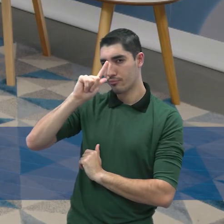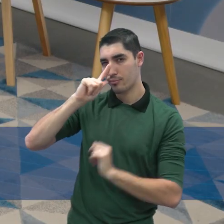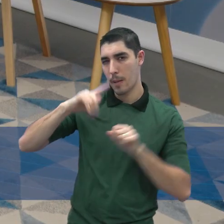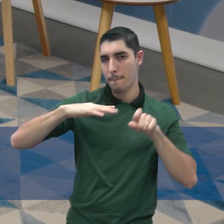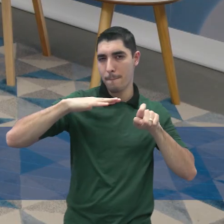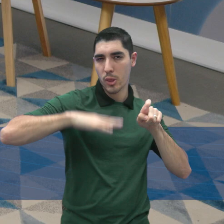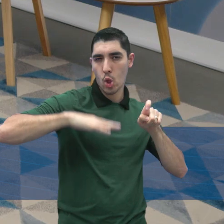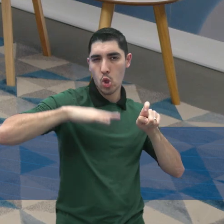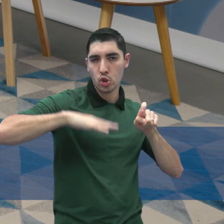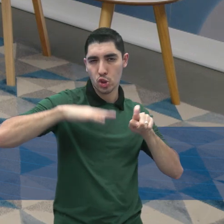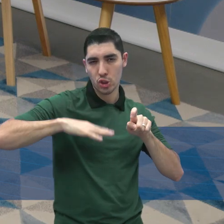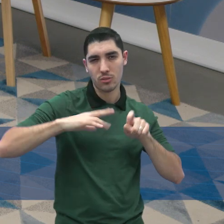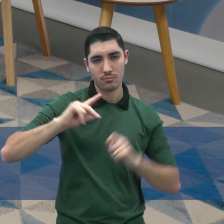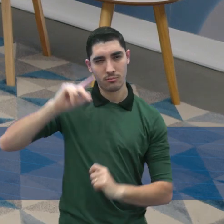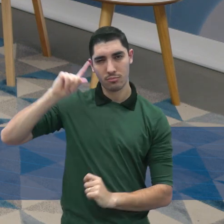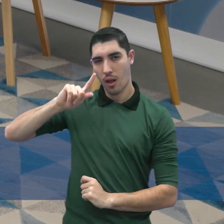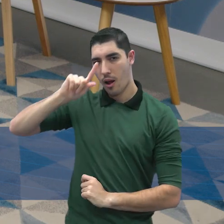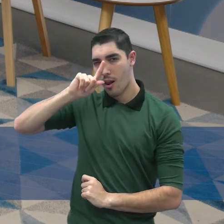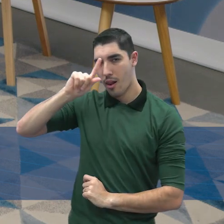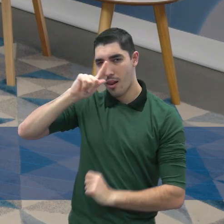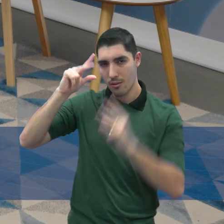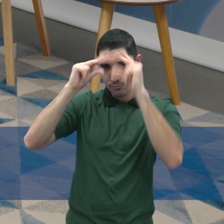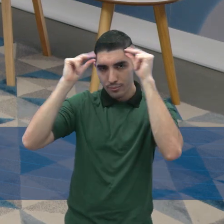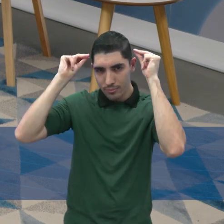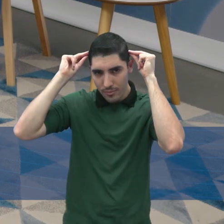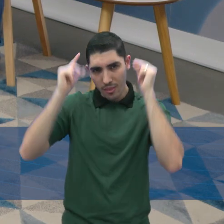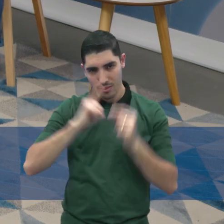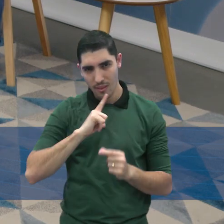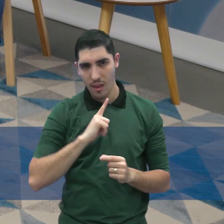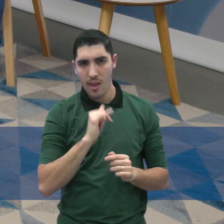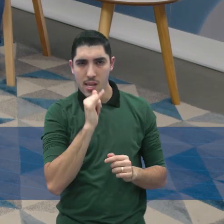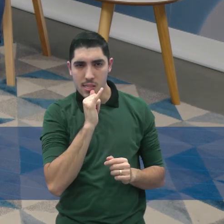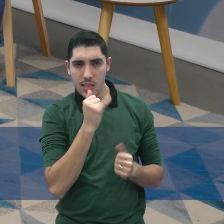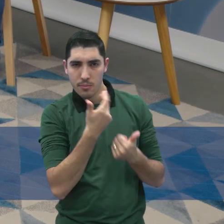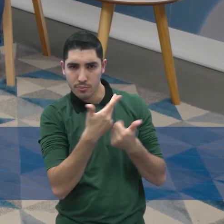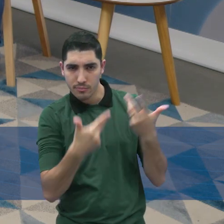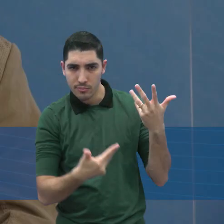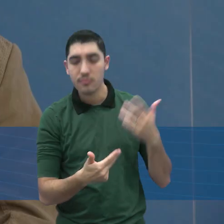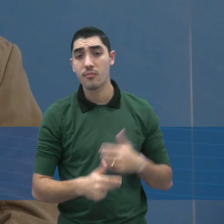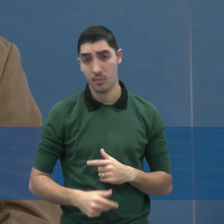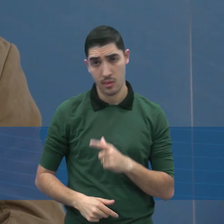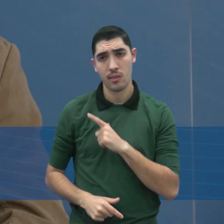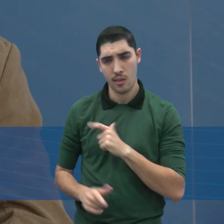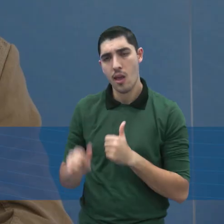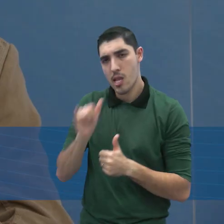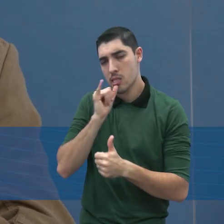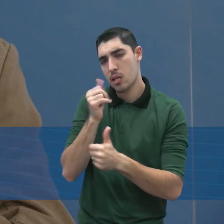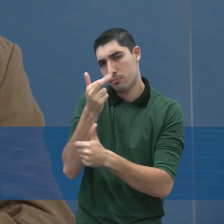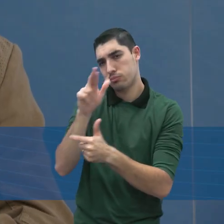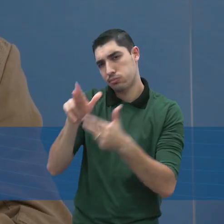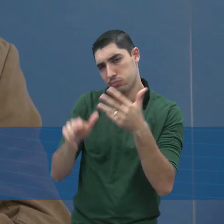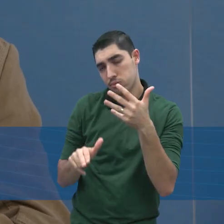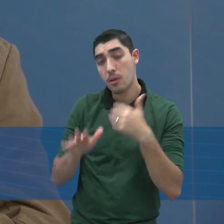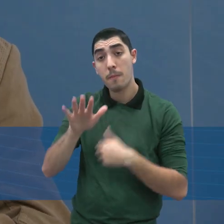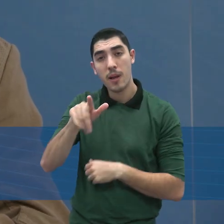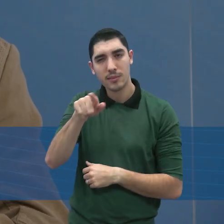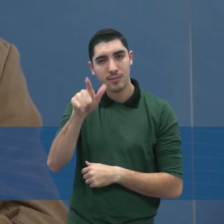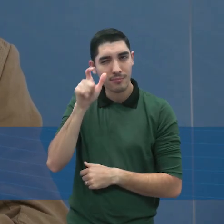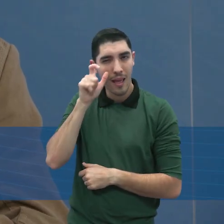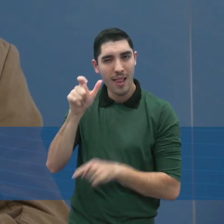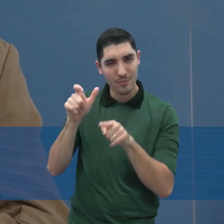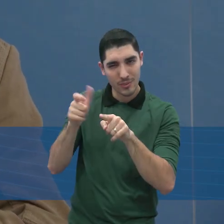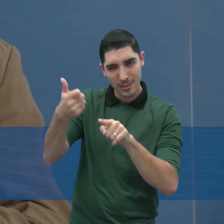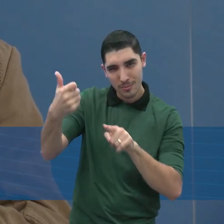nível extremo, né? Certo. Temos alguns exemplos nesse sentido, mas é interessante você falar isso